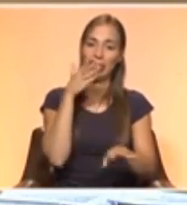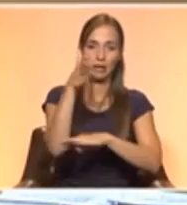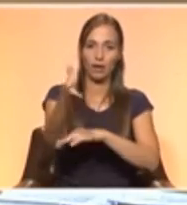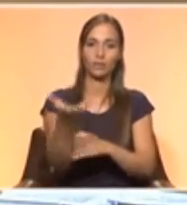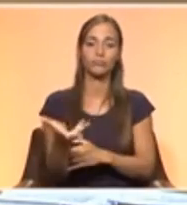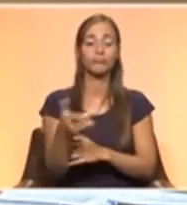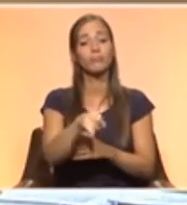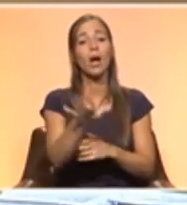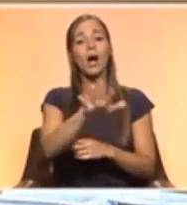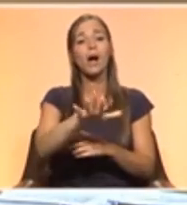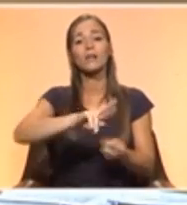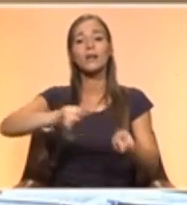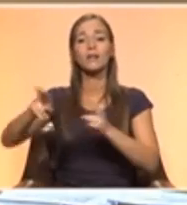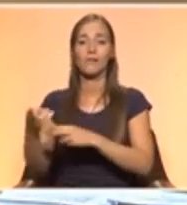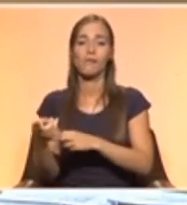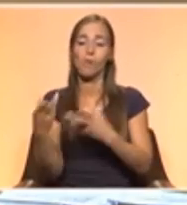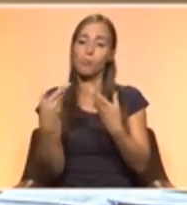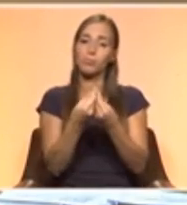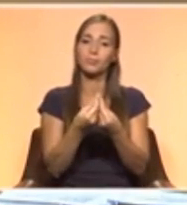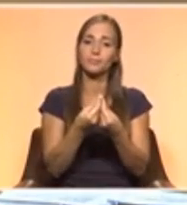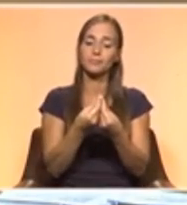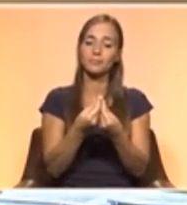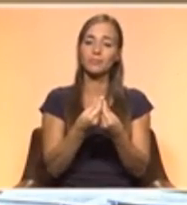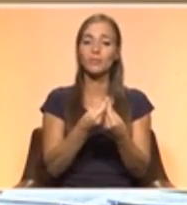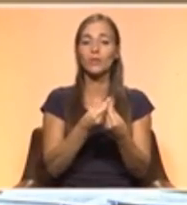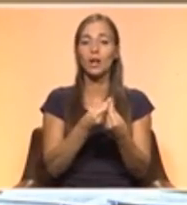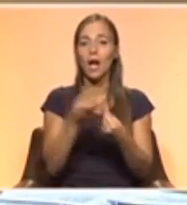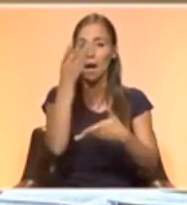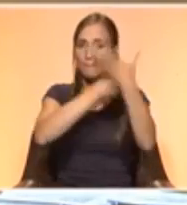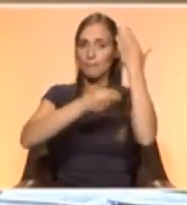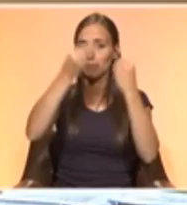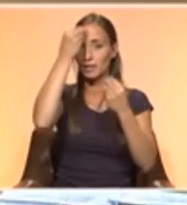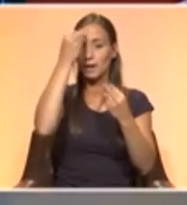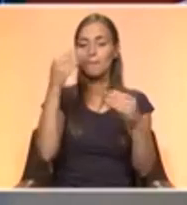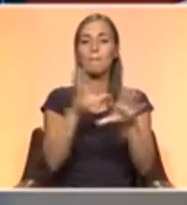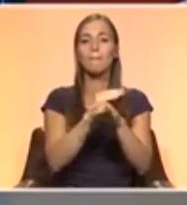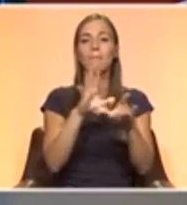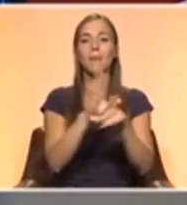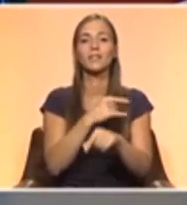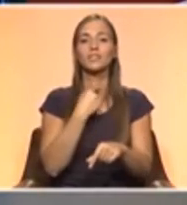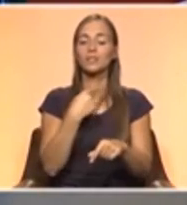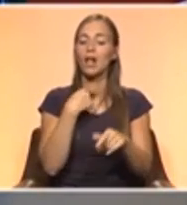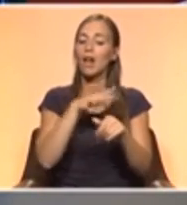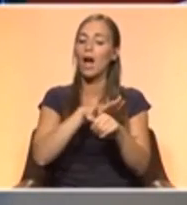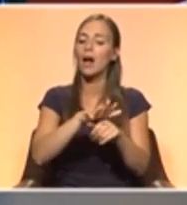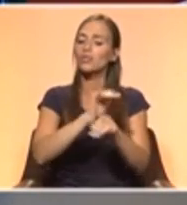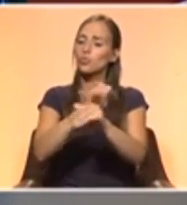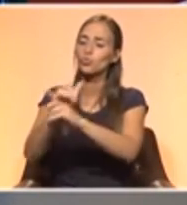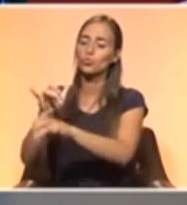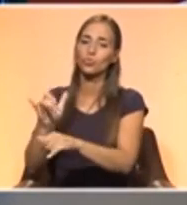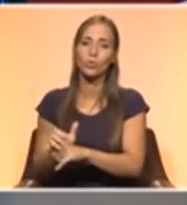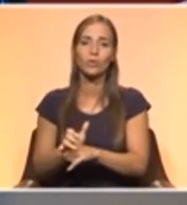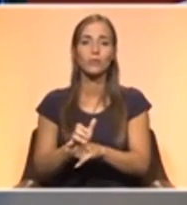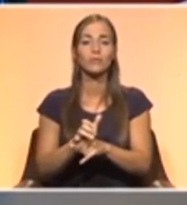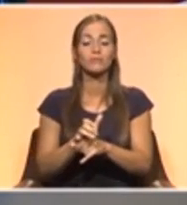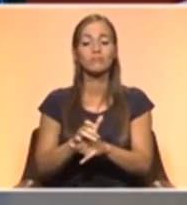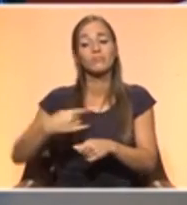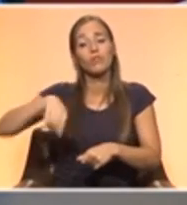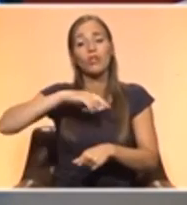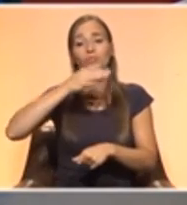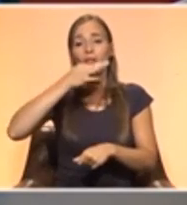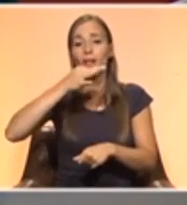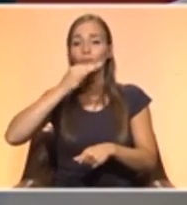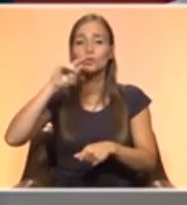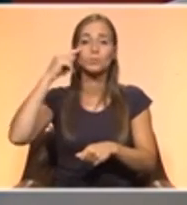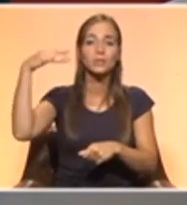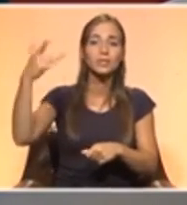alternativa ou complementar de poderem aprender sobre marketing digital sobre várias áreas no formato vídeo eh e que falamos com vários especialistas